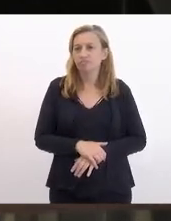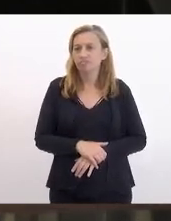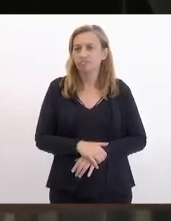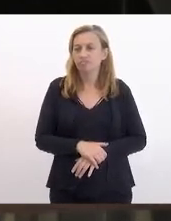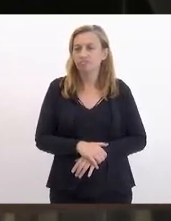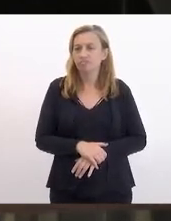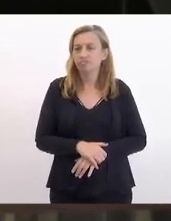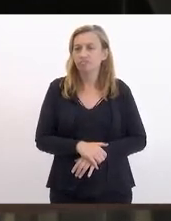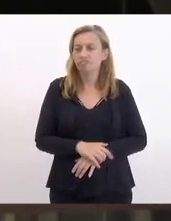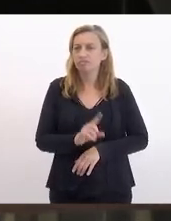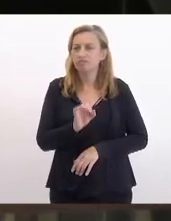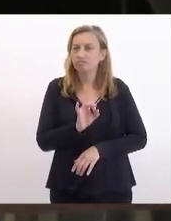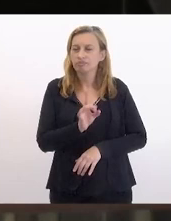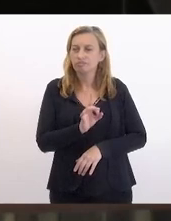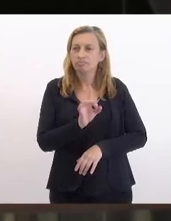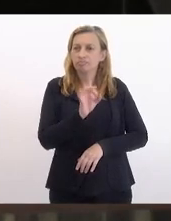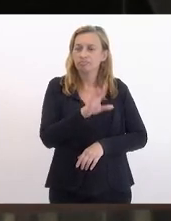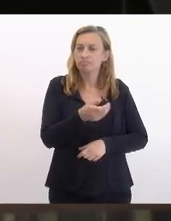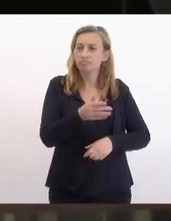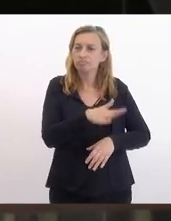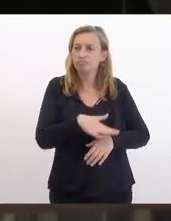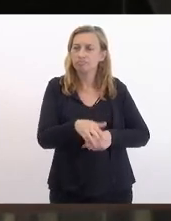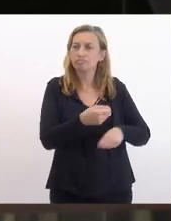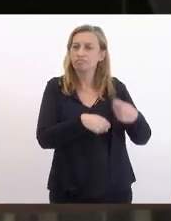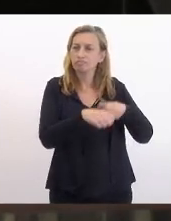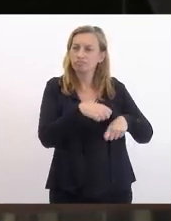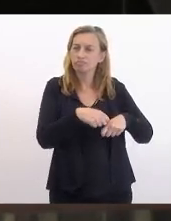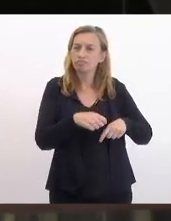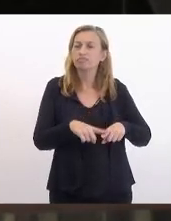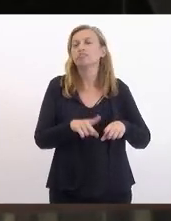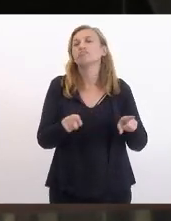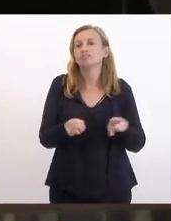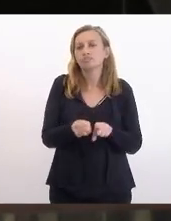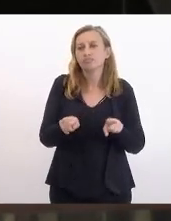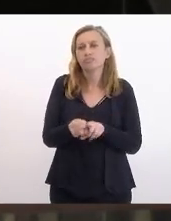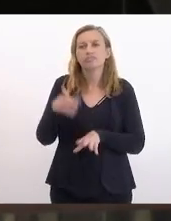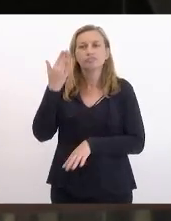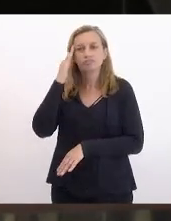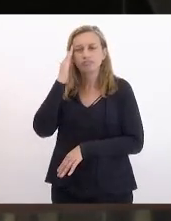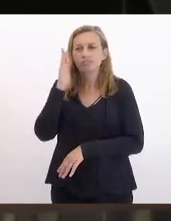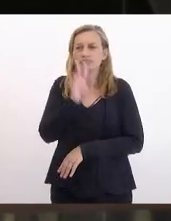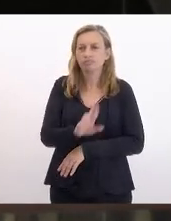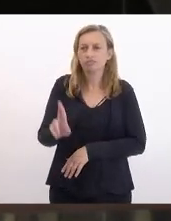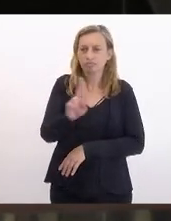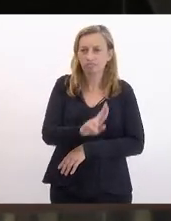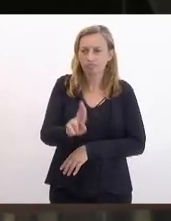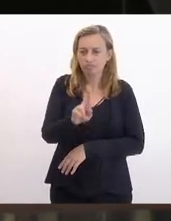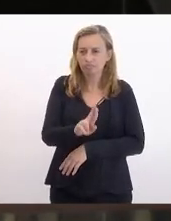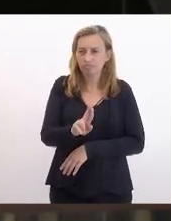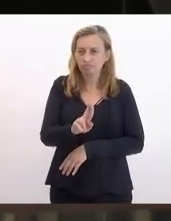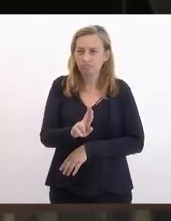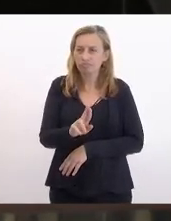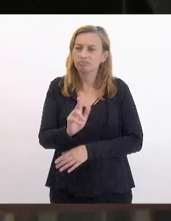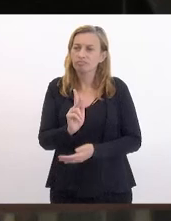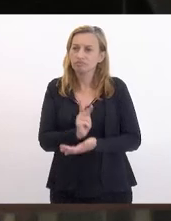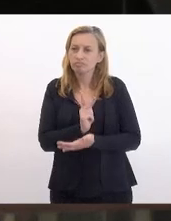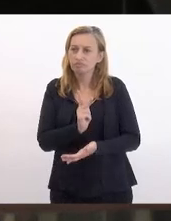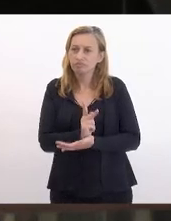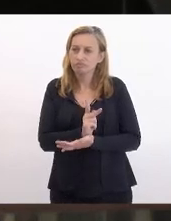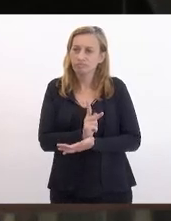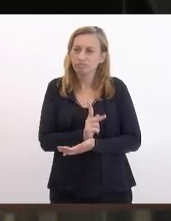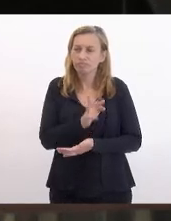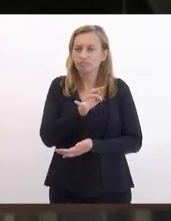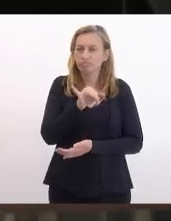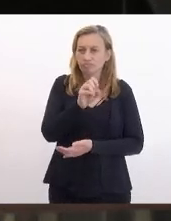a pena capital administrativa devemos entender que o uso indiscriminado de